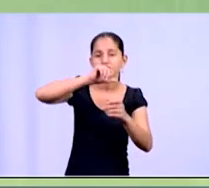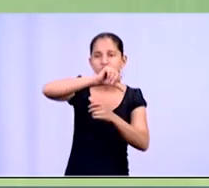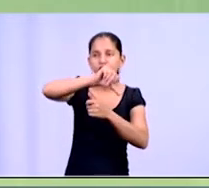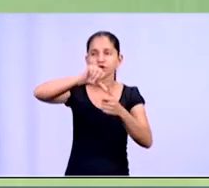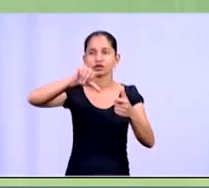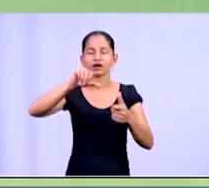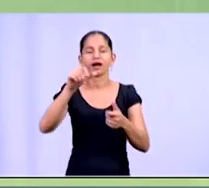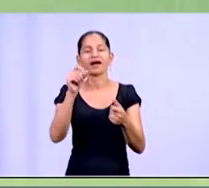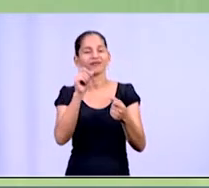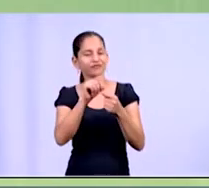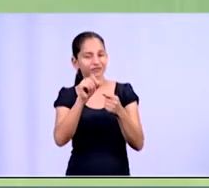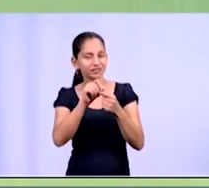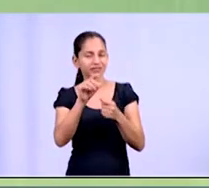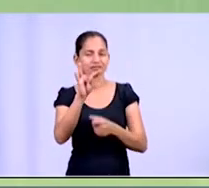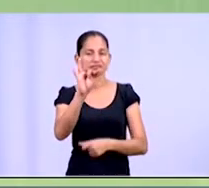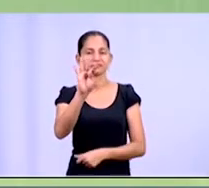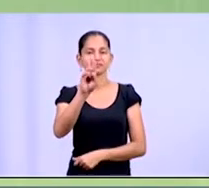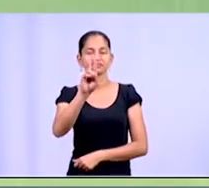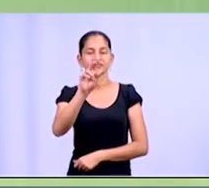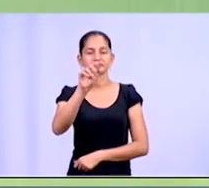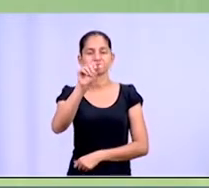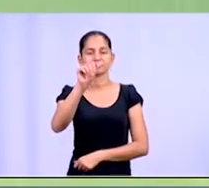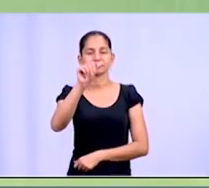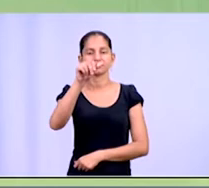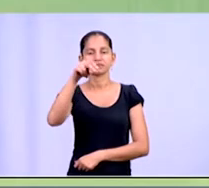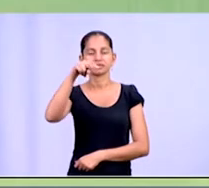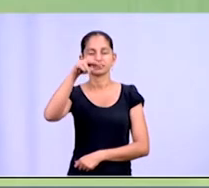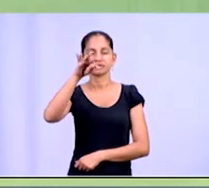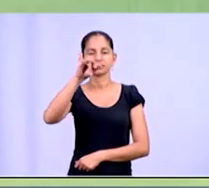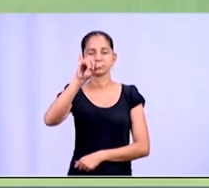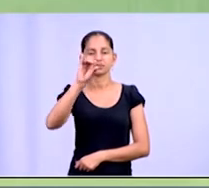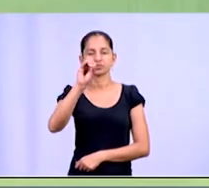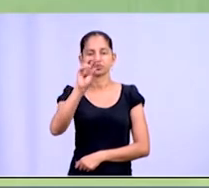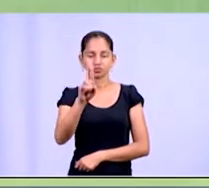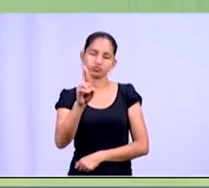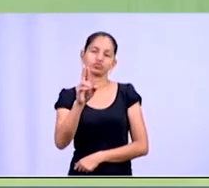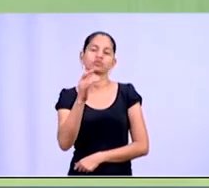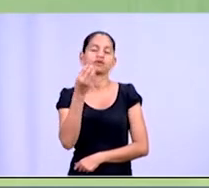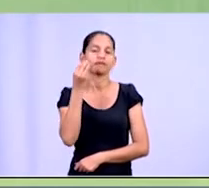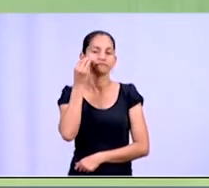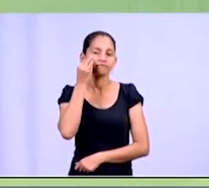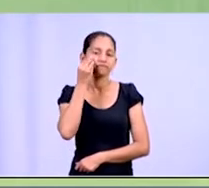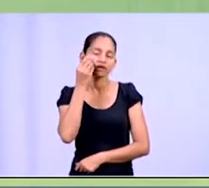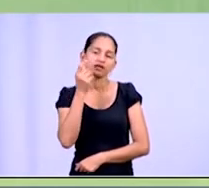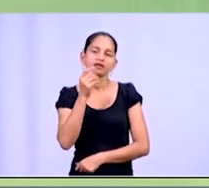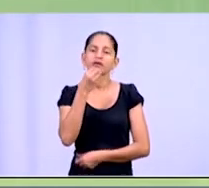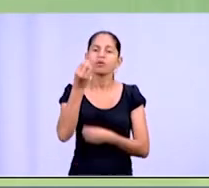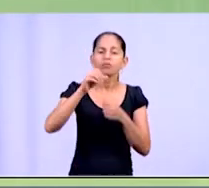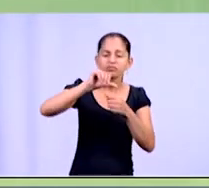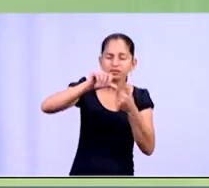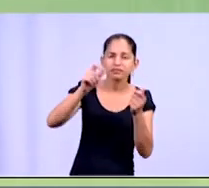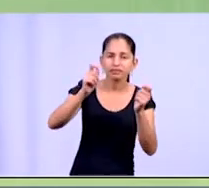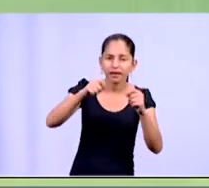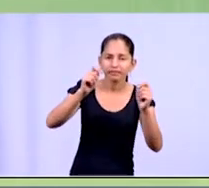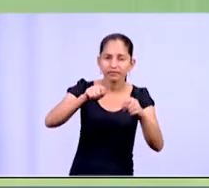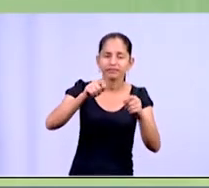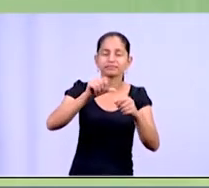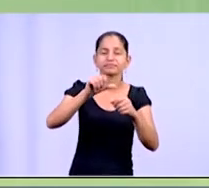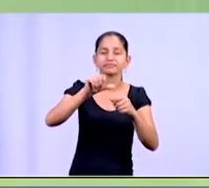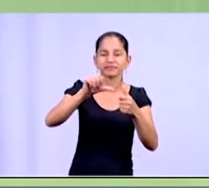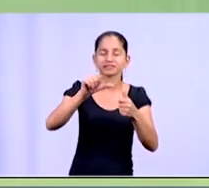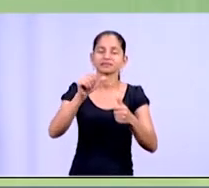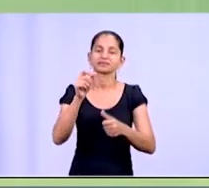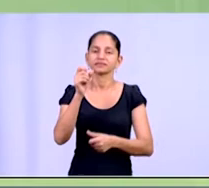Em 1954, nós tínhamos a válvula, e a partir de 1954, né? Então, de 1954 para